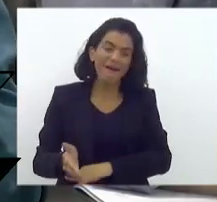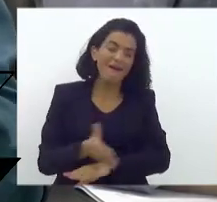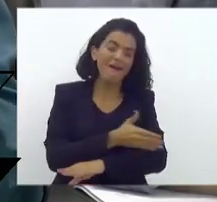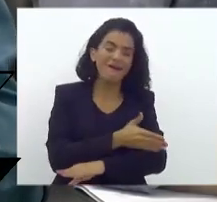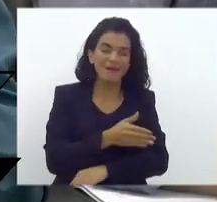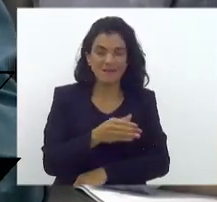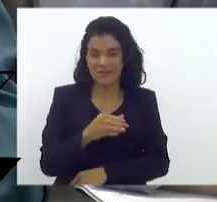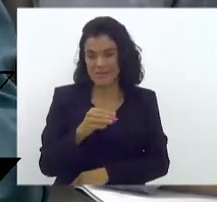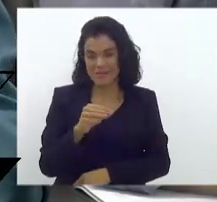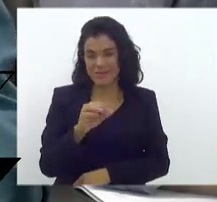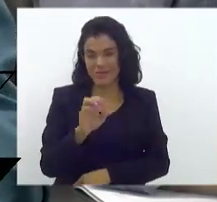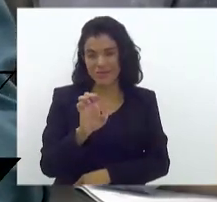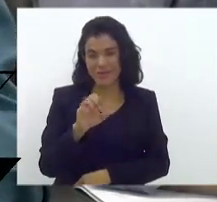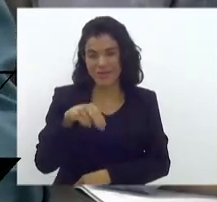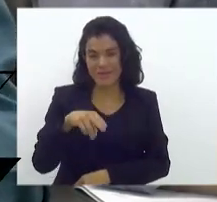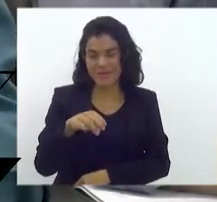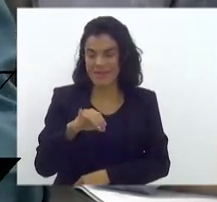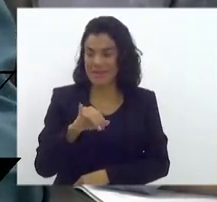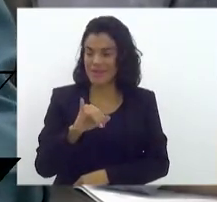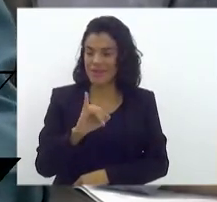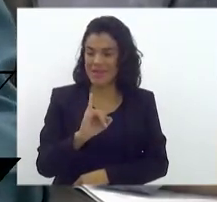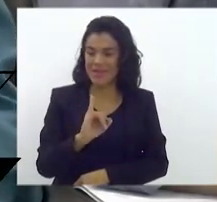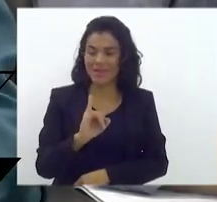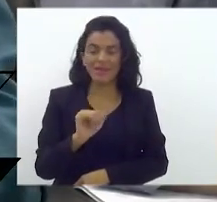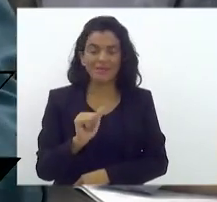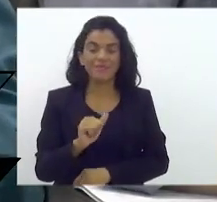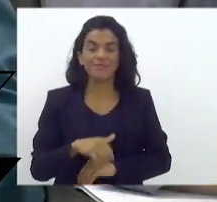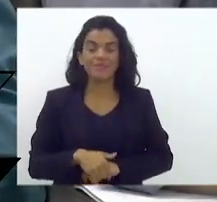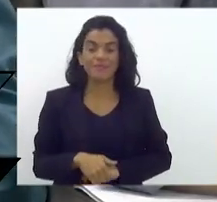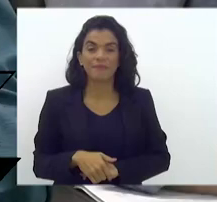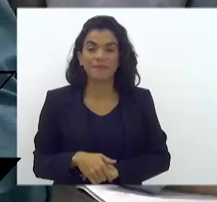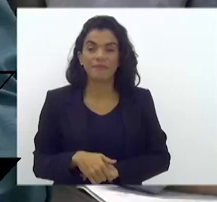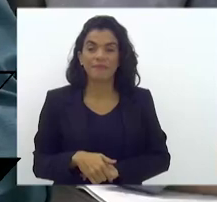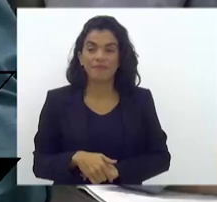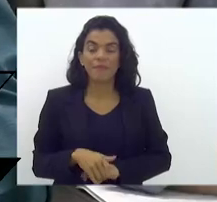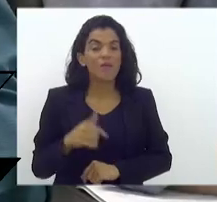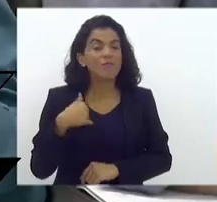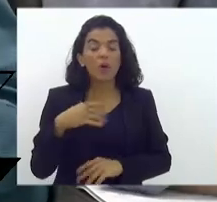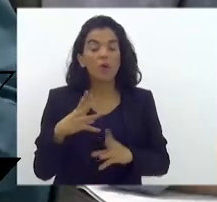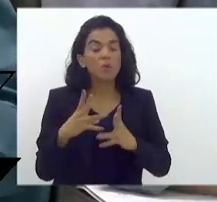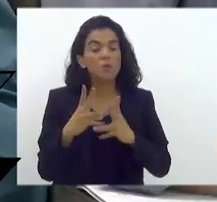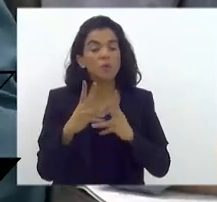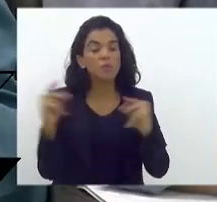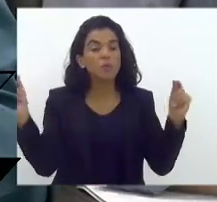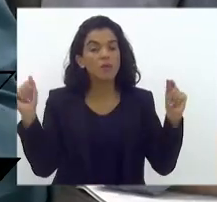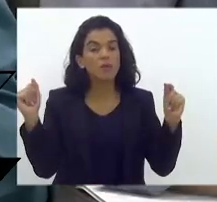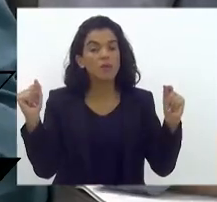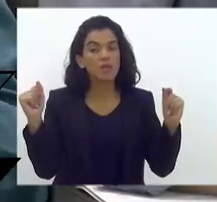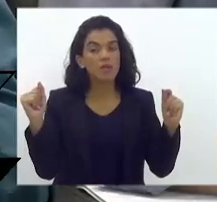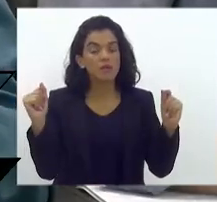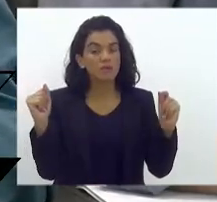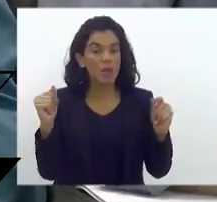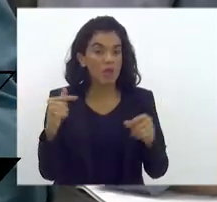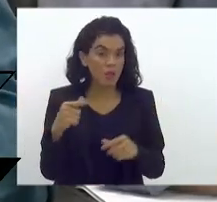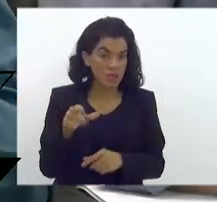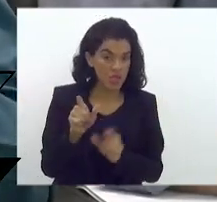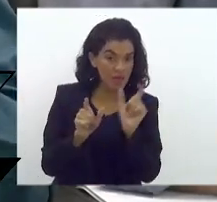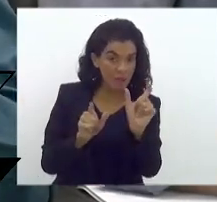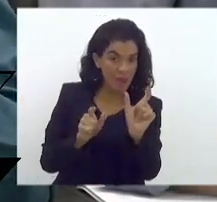constava. Por alguma razão, isso foi suprimido daquilo que era